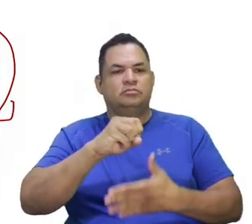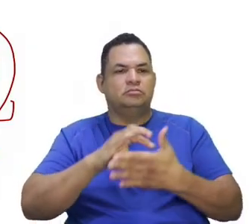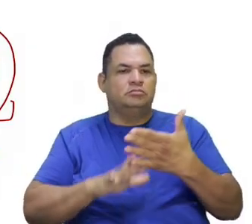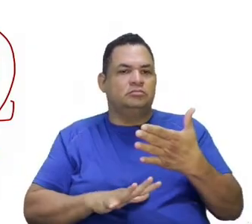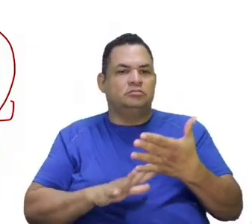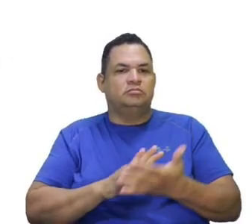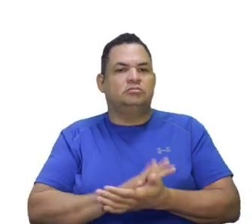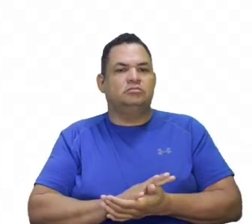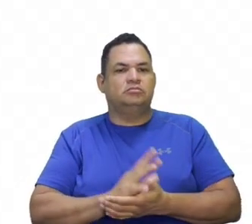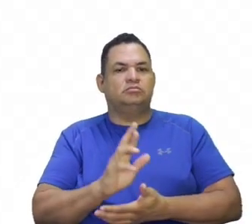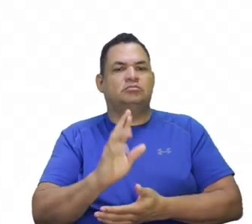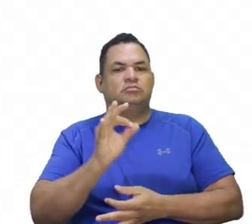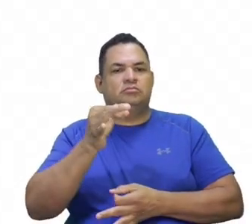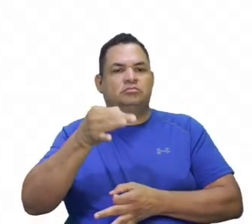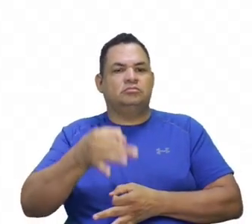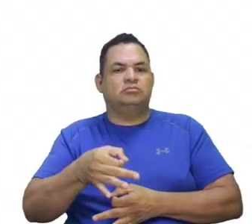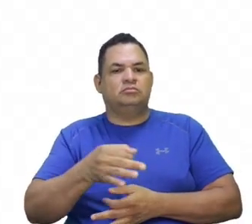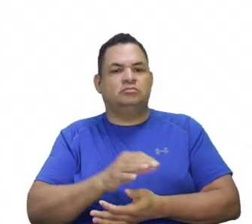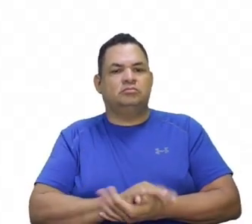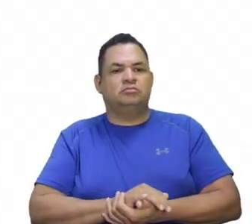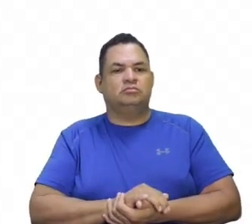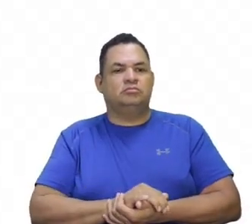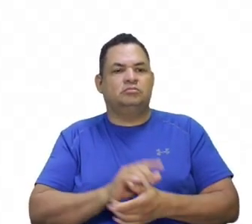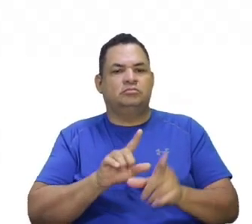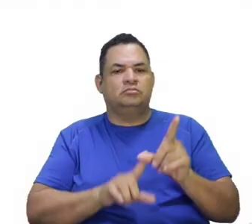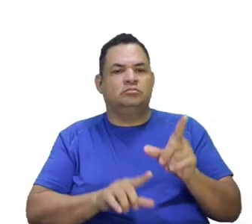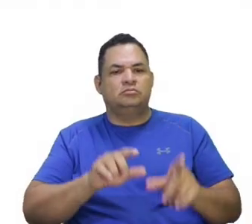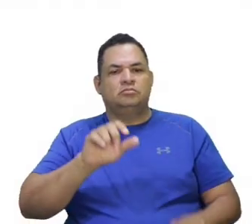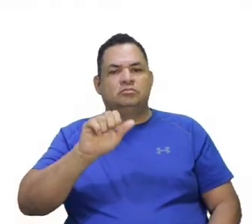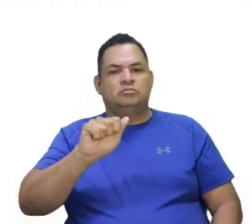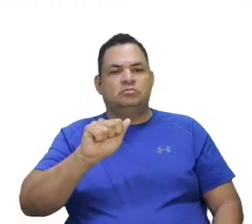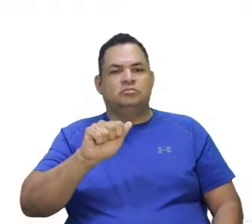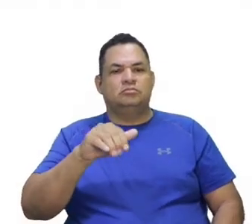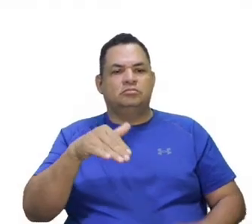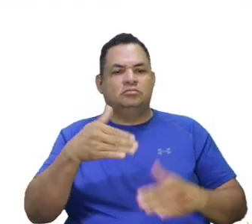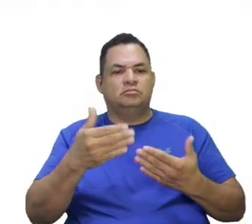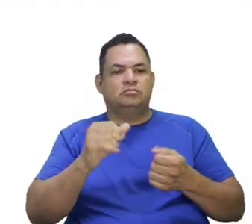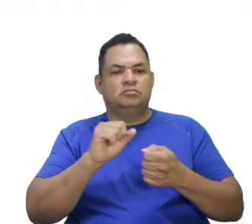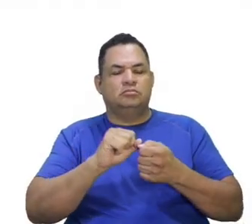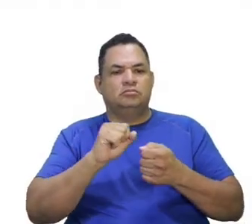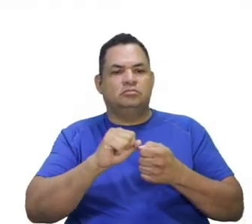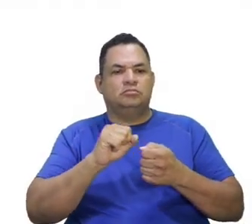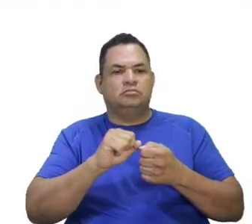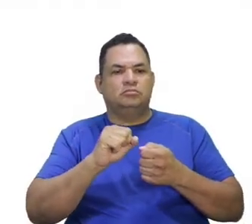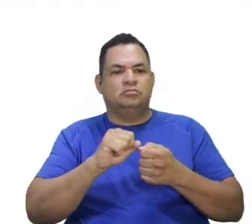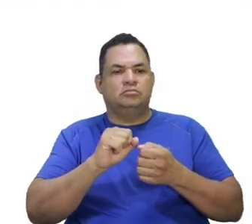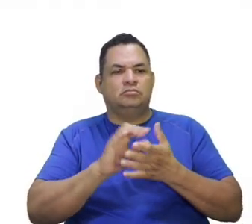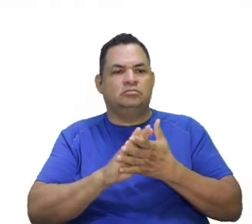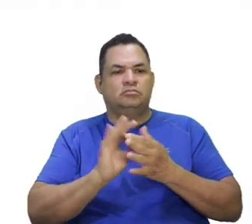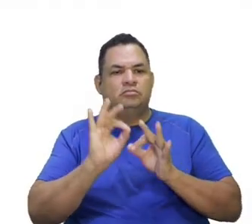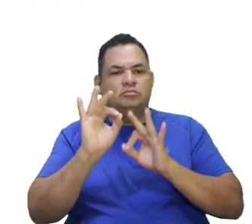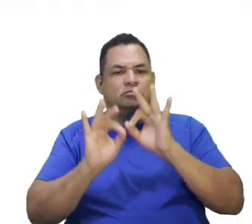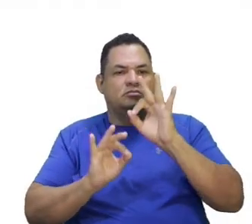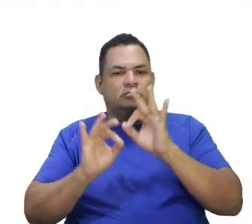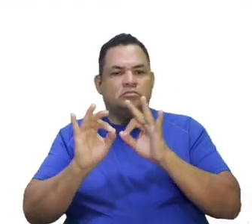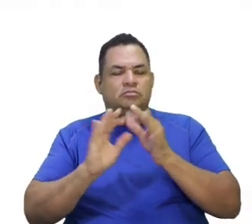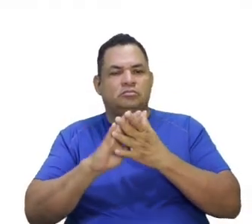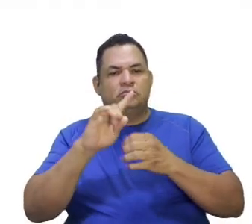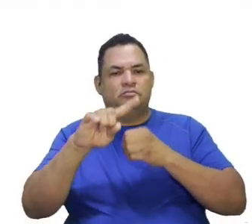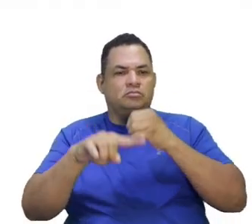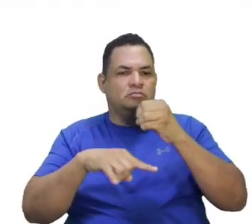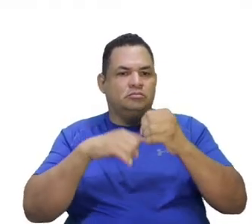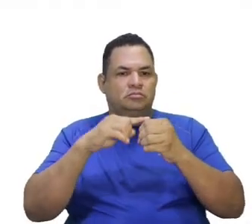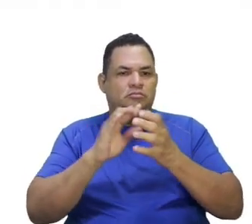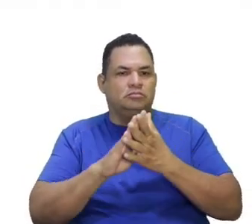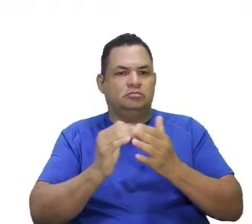questão. Então, a resposta correta aqui é a letra A. Quando eu faço a distribuição, primeiro eu faço do nosso